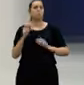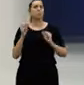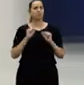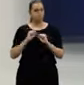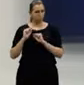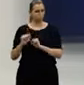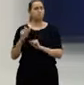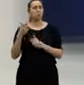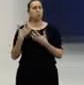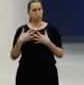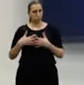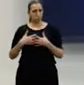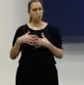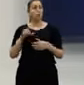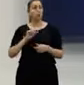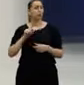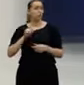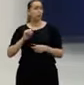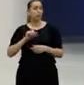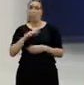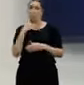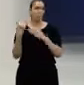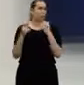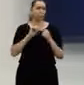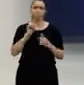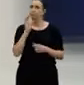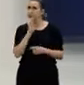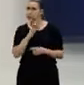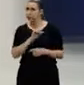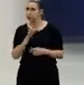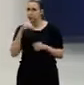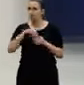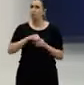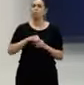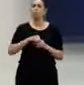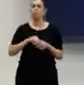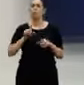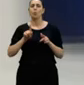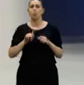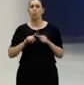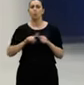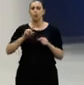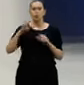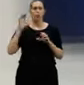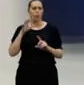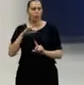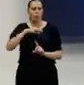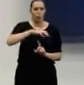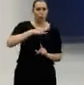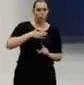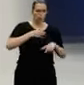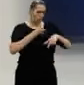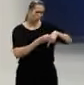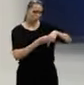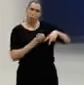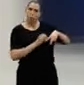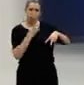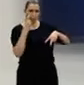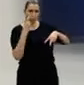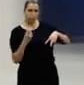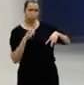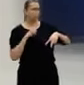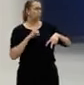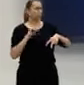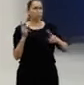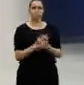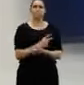eficaz, logo elas não vão morrer tão rápido lá dentro, porque logo que elas vão agir no meu órgão de interesse. Então, isso não